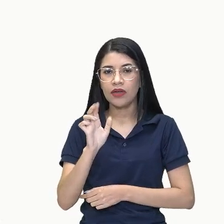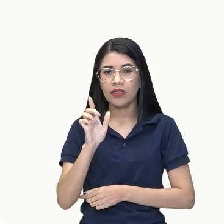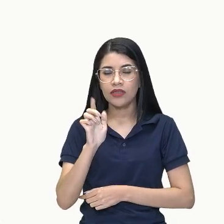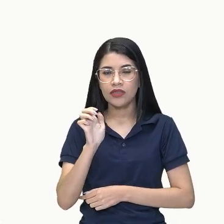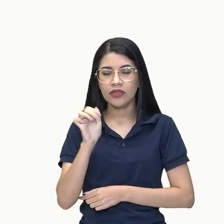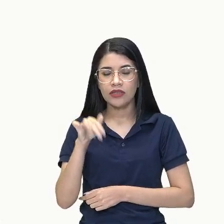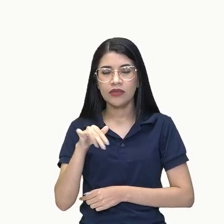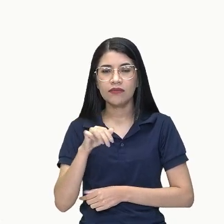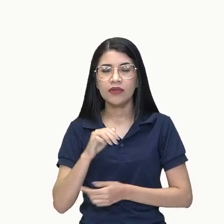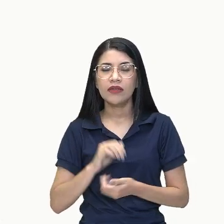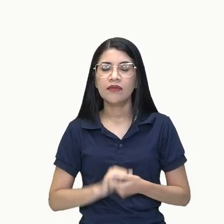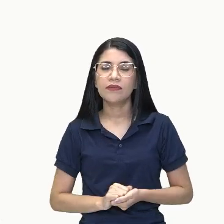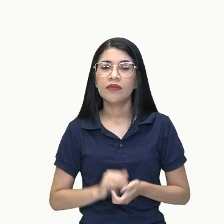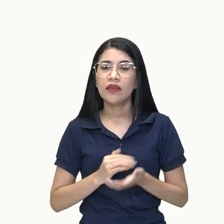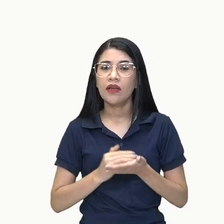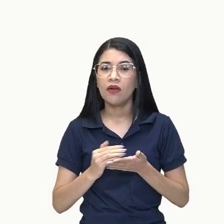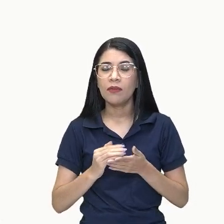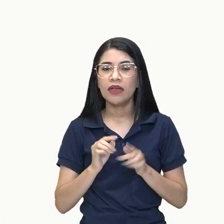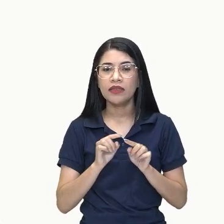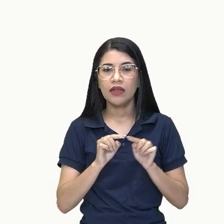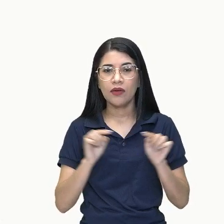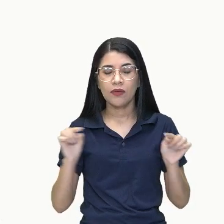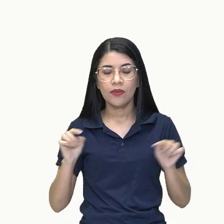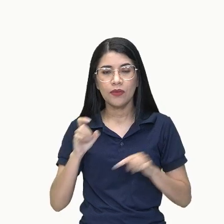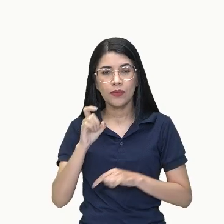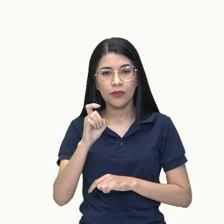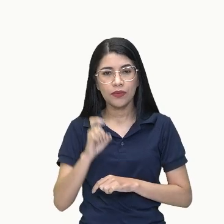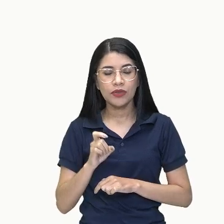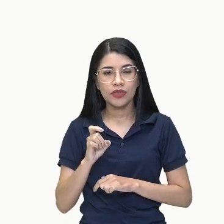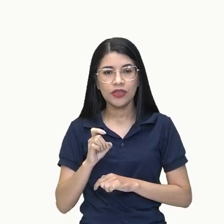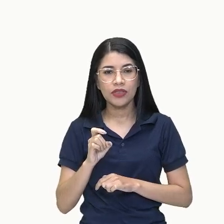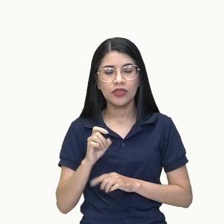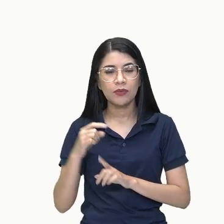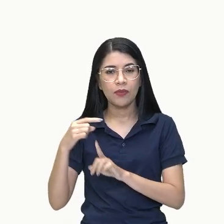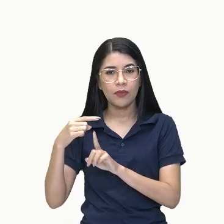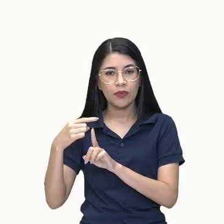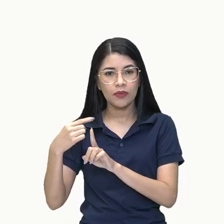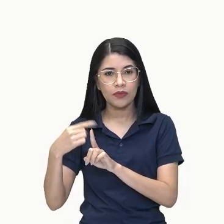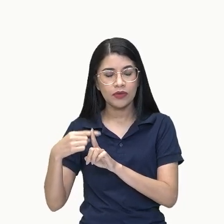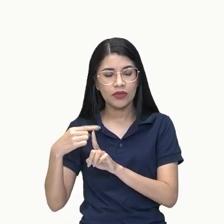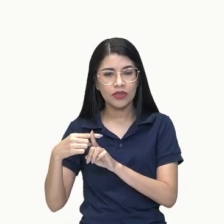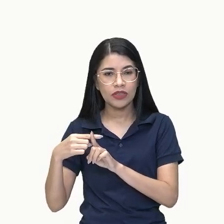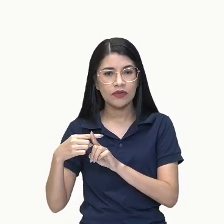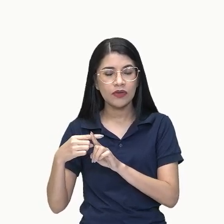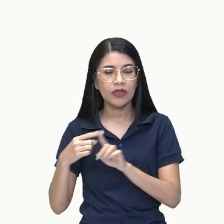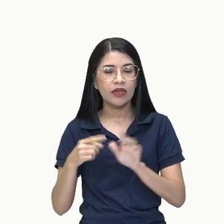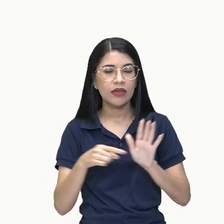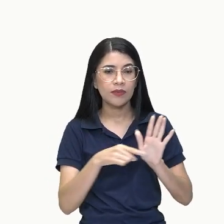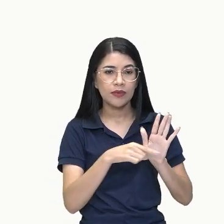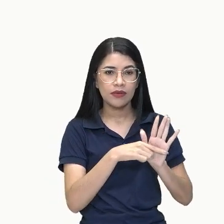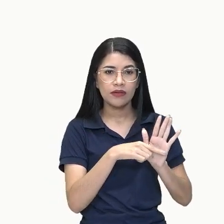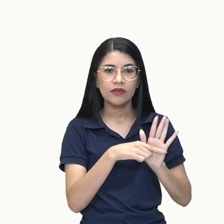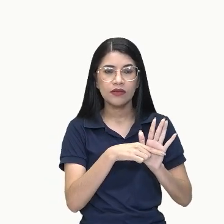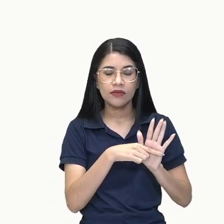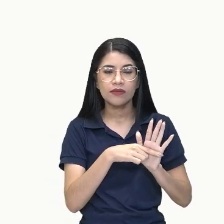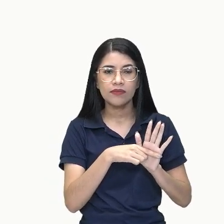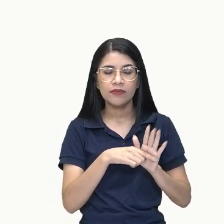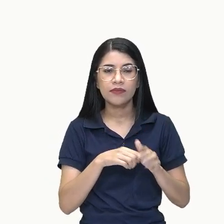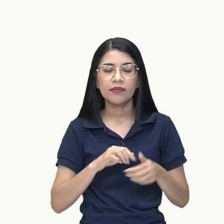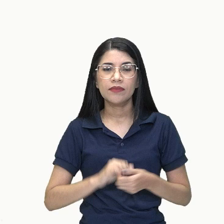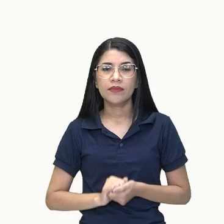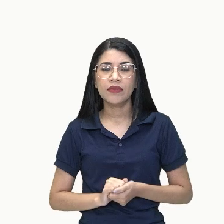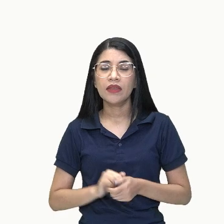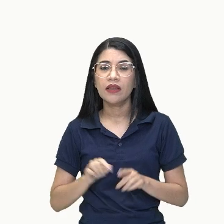daí que vai partir o eixo X, tanto para a parte positiva, quanto para a parte negativa, quanto o eixo